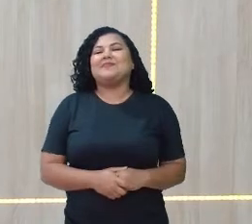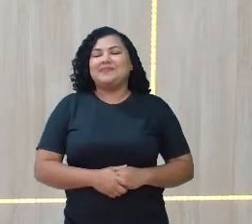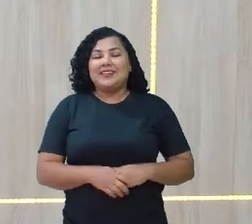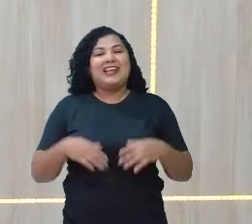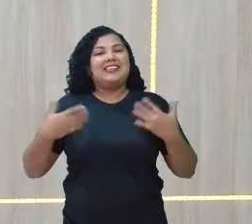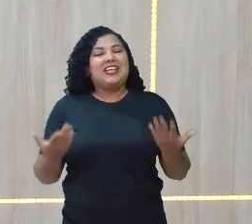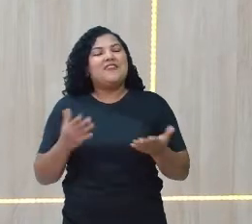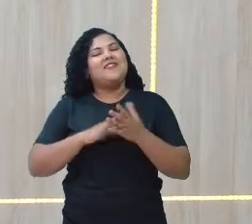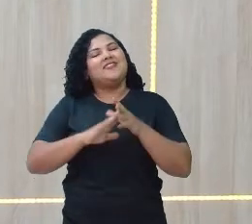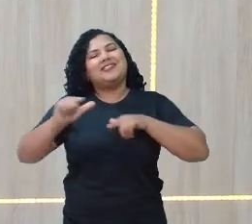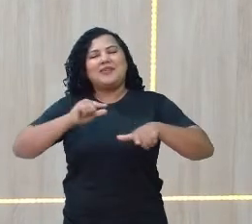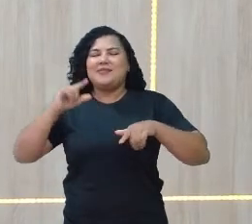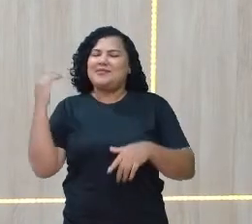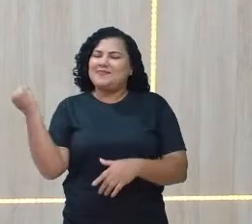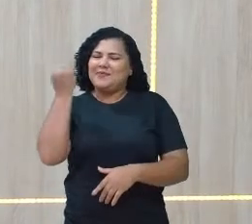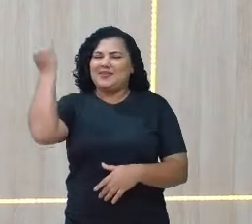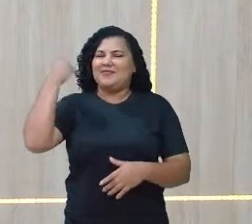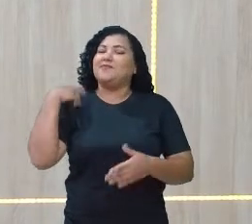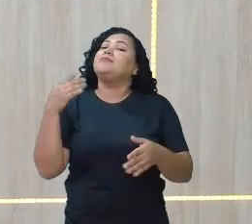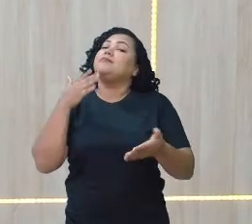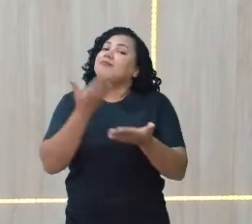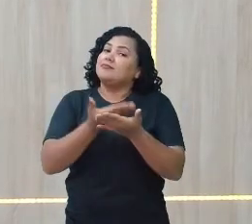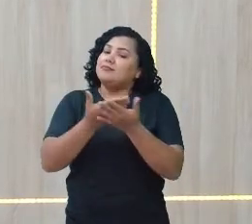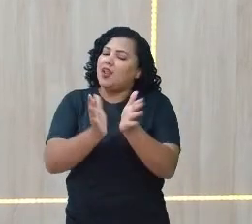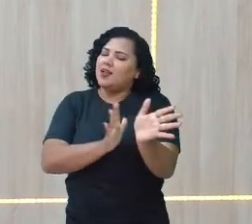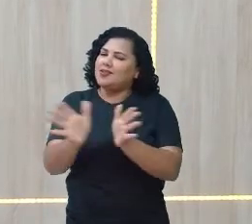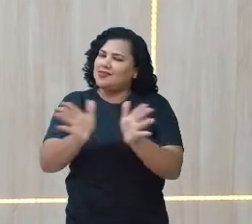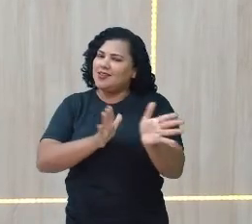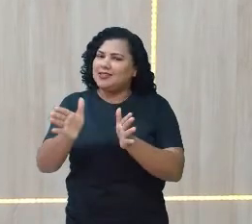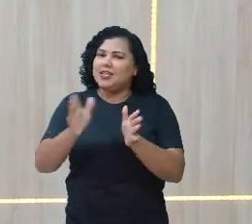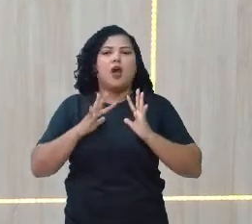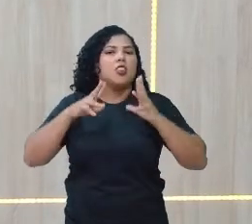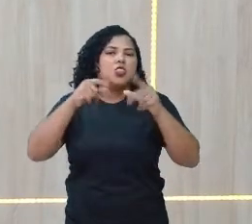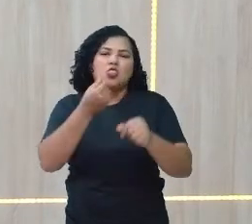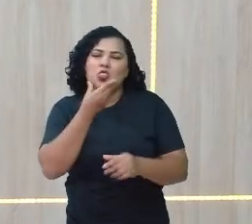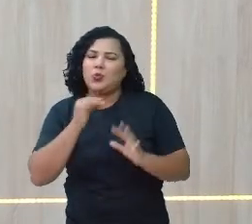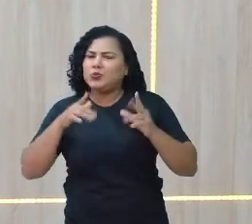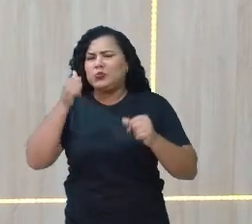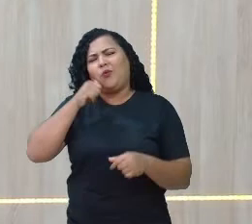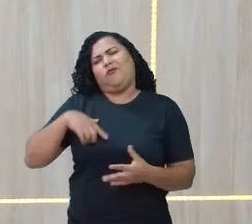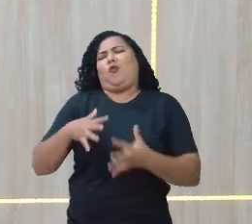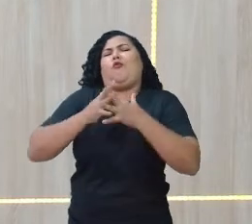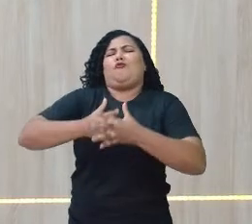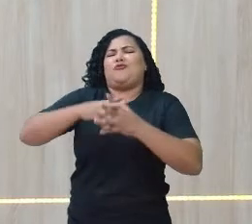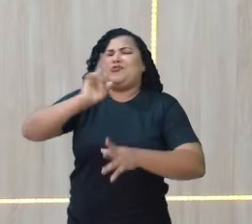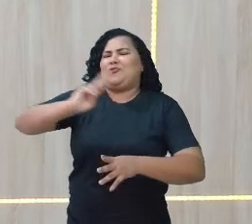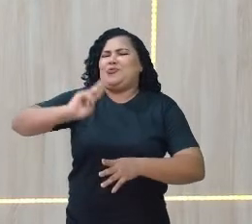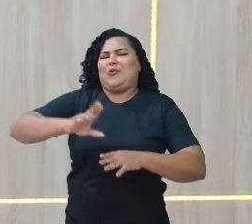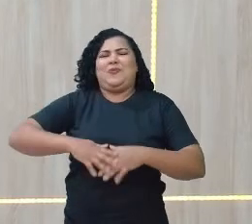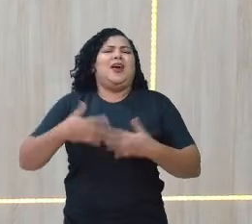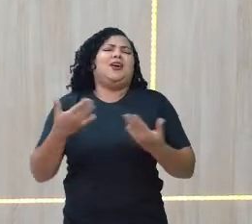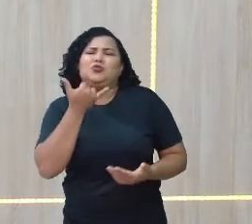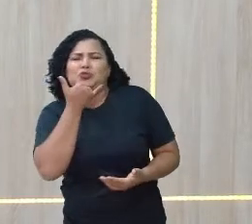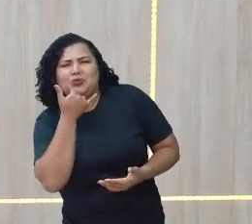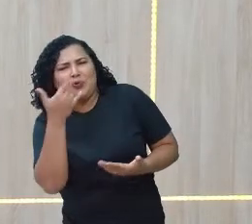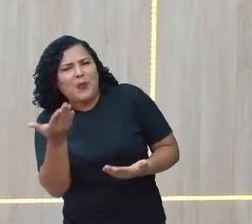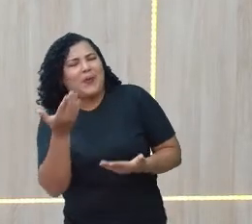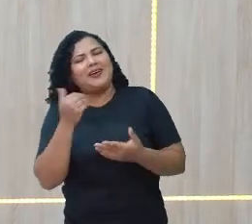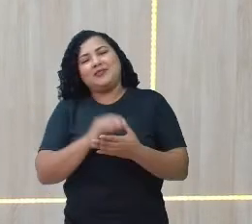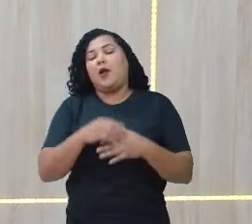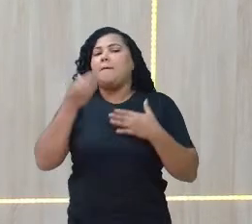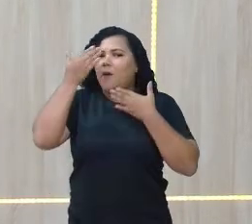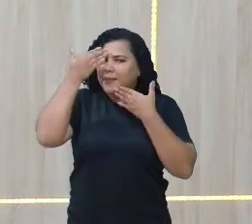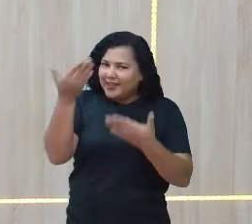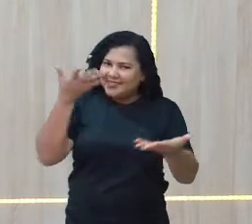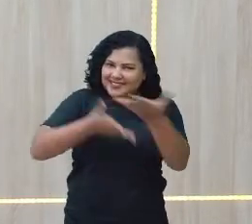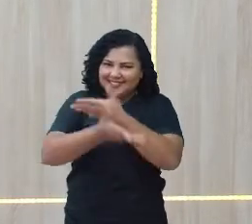trabalho muito importante para que as nossas aulas cheguem a todos e todas. Eu fico confundindo, é um caso sério com o nome, né? Então, desculpa, Jéssica, mas muito obrigado